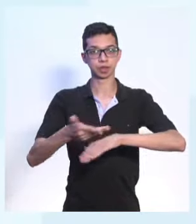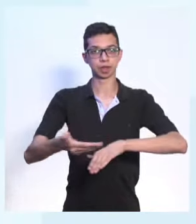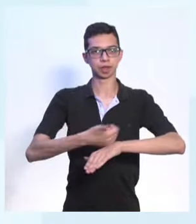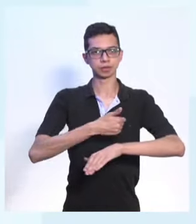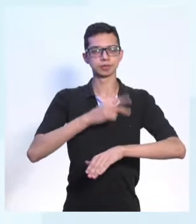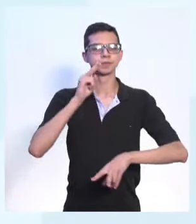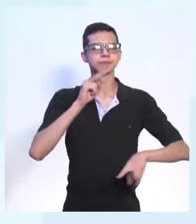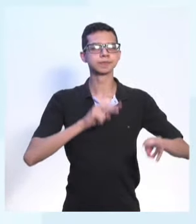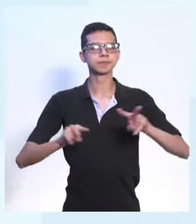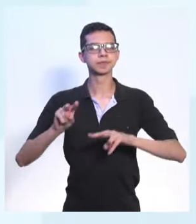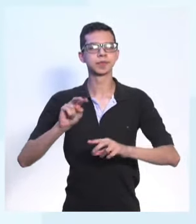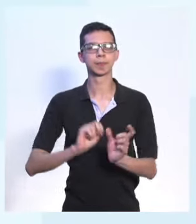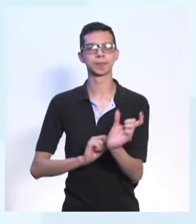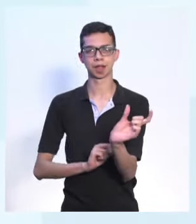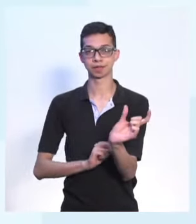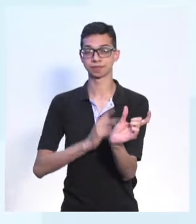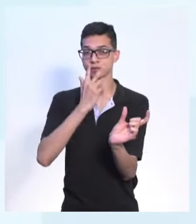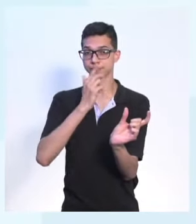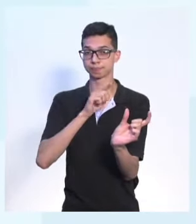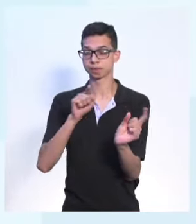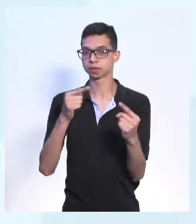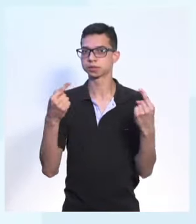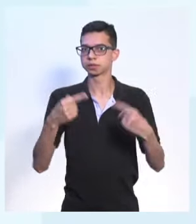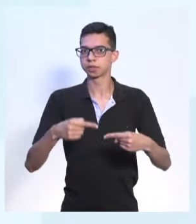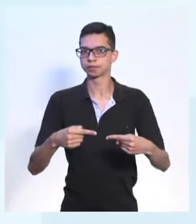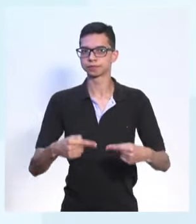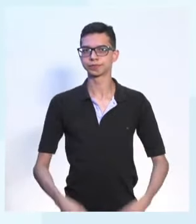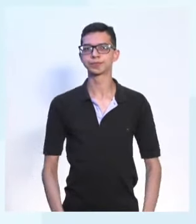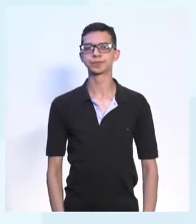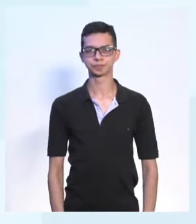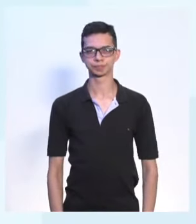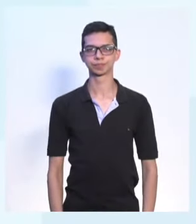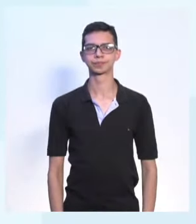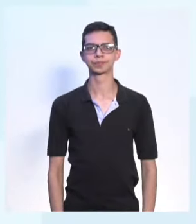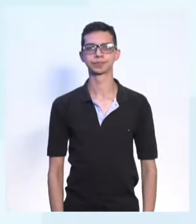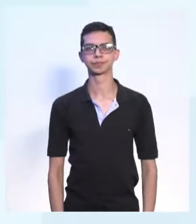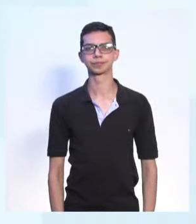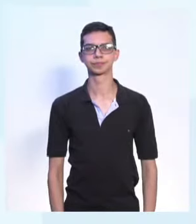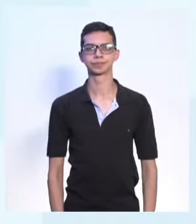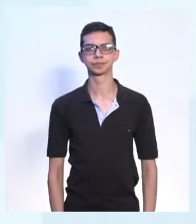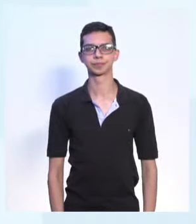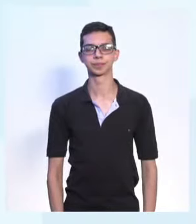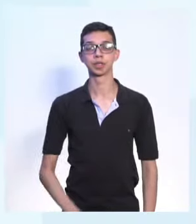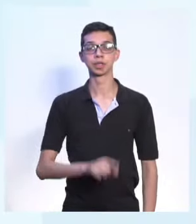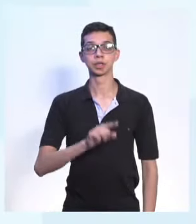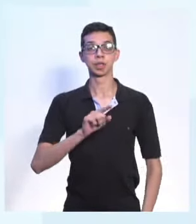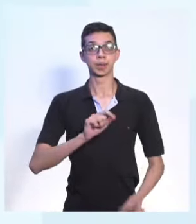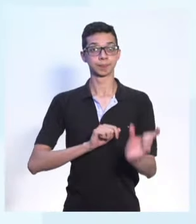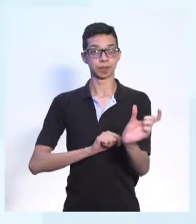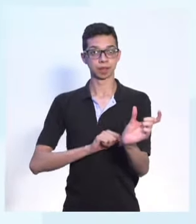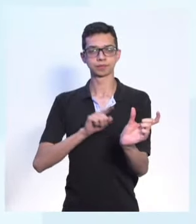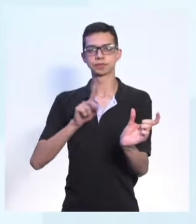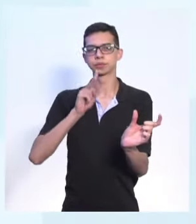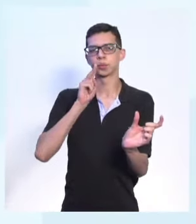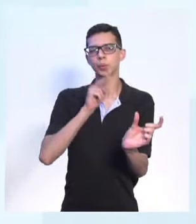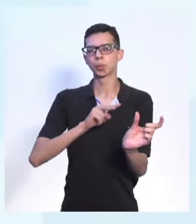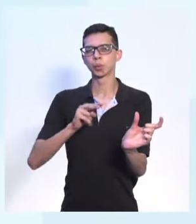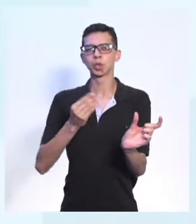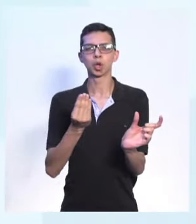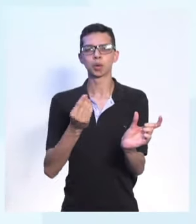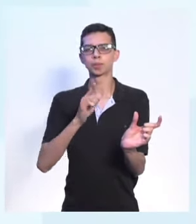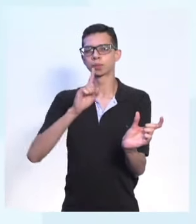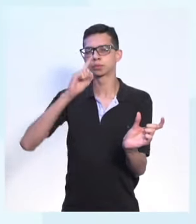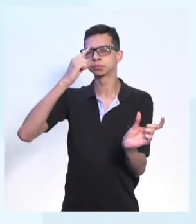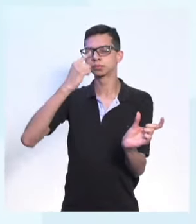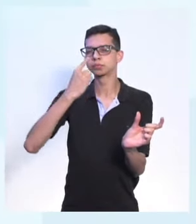palavras que podem ser desafiadoras. Look at the words and match them to their definitions. Olhe para as palavras e as relacione com suas